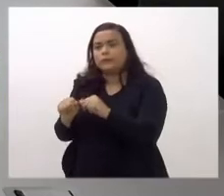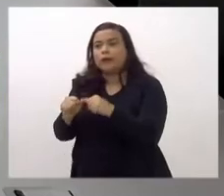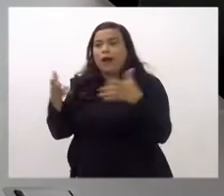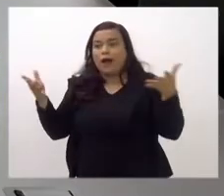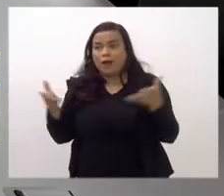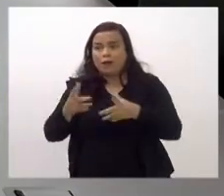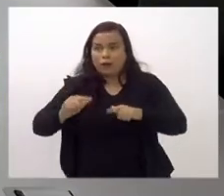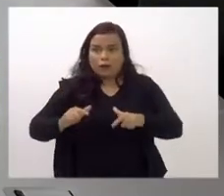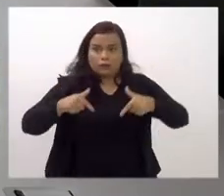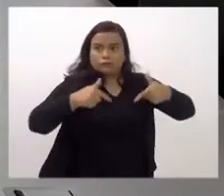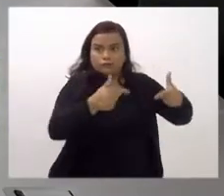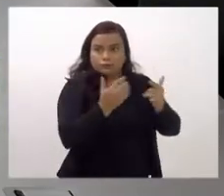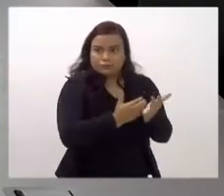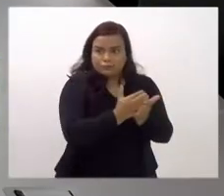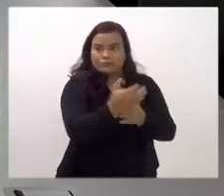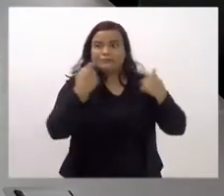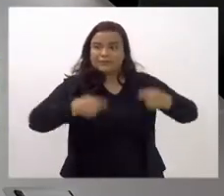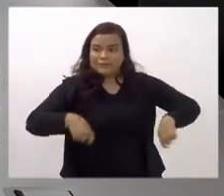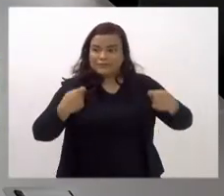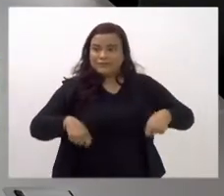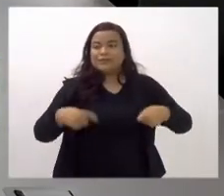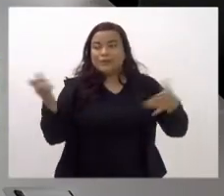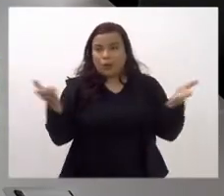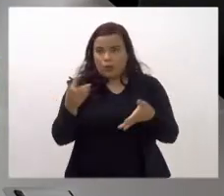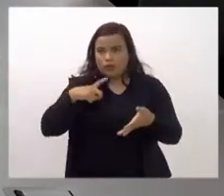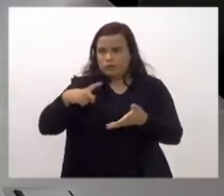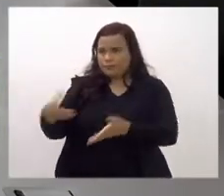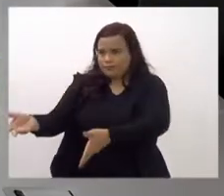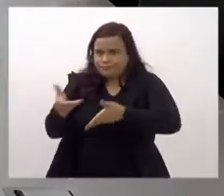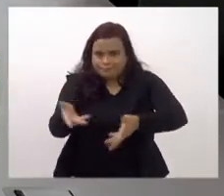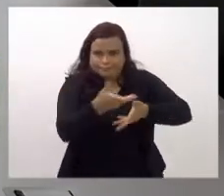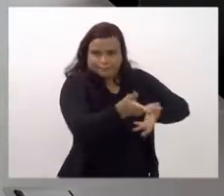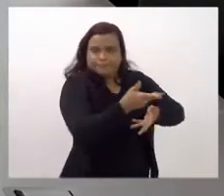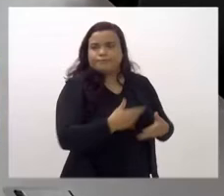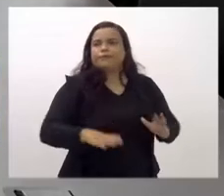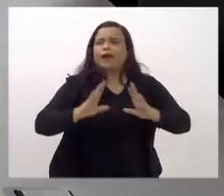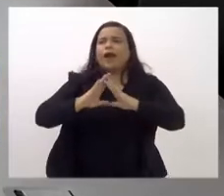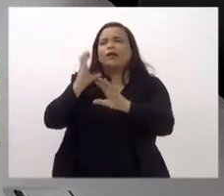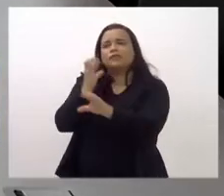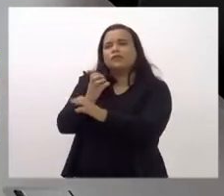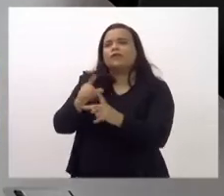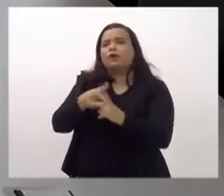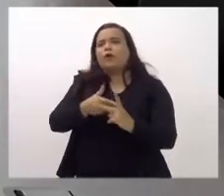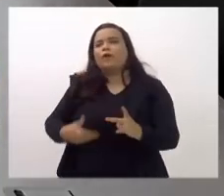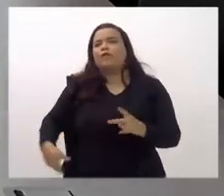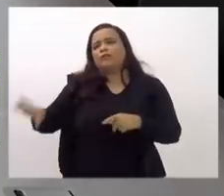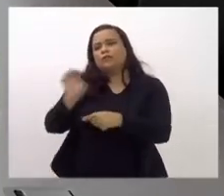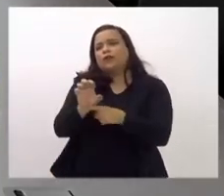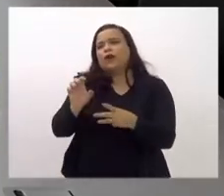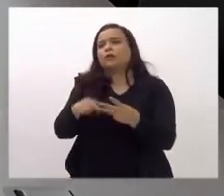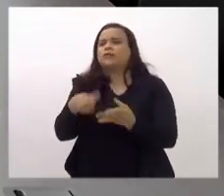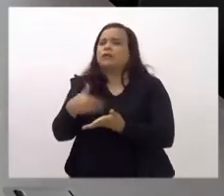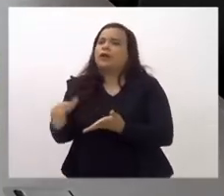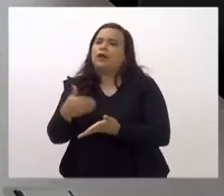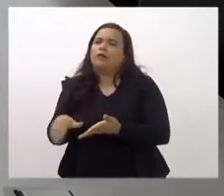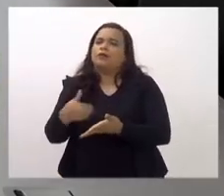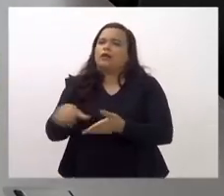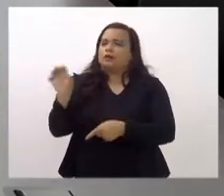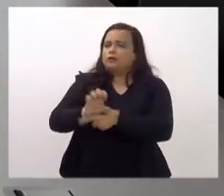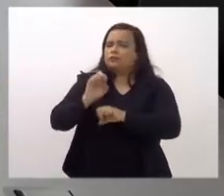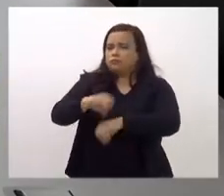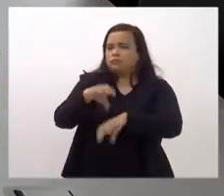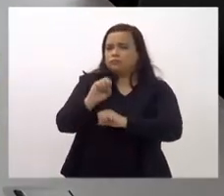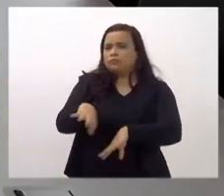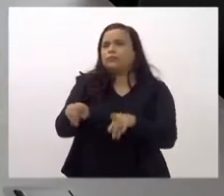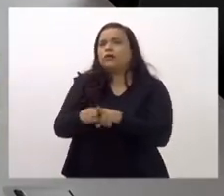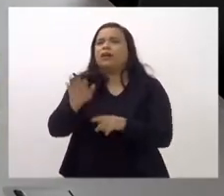Então, hoje, a gente tem aqui convidados a Casa Civil do Governo do Estado do Rio de Janeiro, a Secretaria de Estado de Educação, além